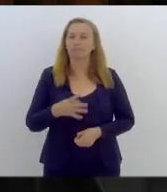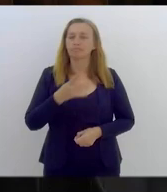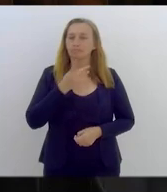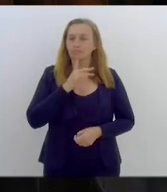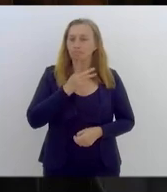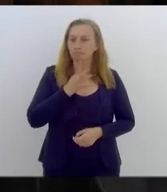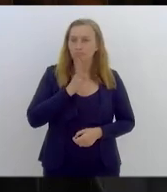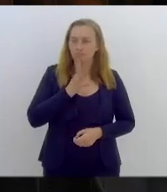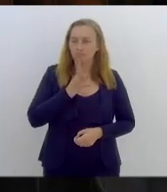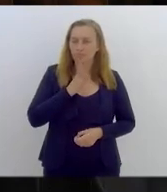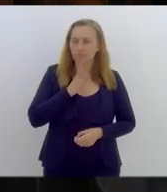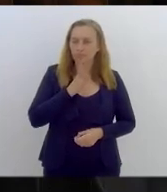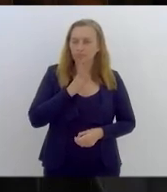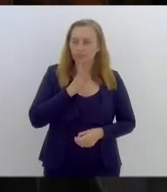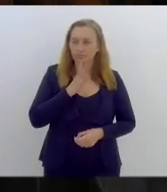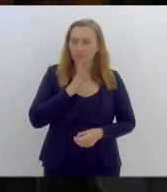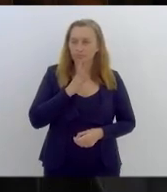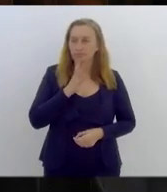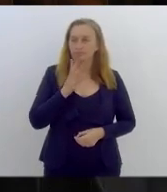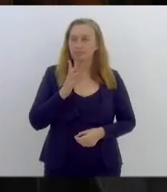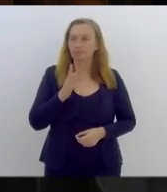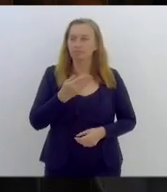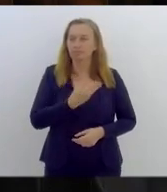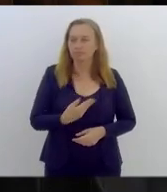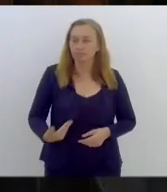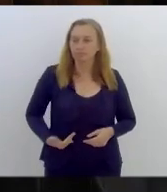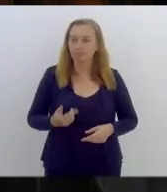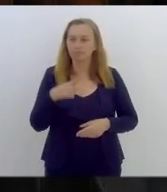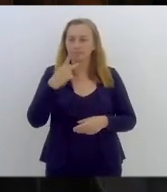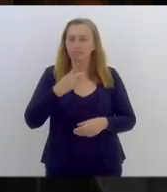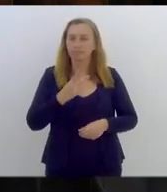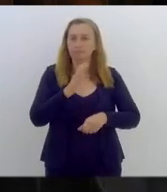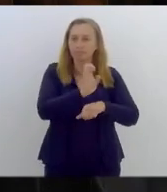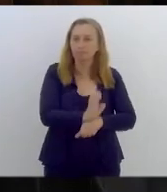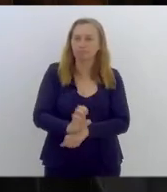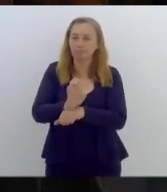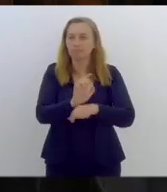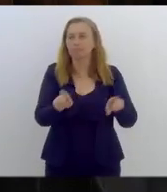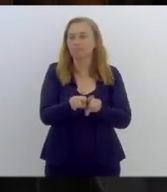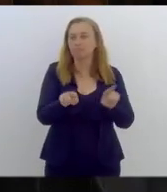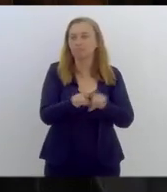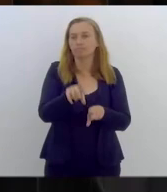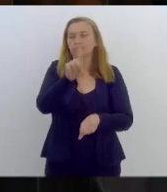que cabe aos Estados e é o Distrito Federal